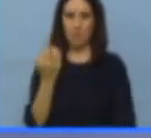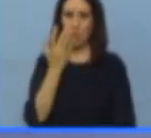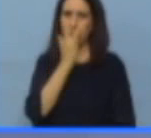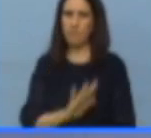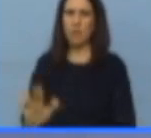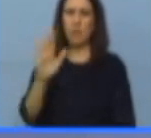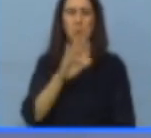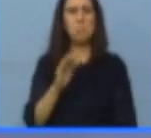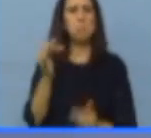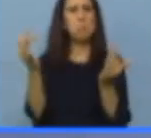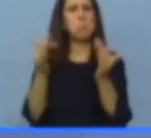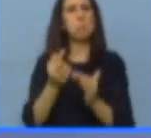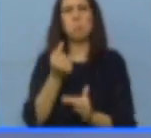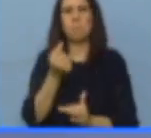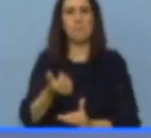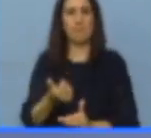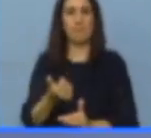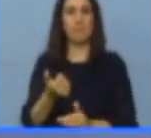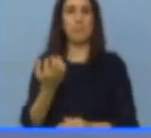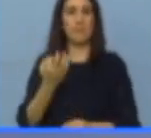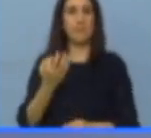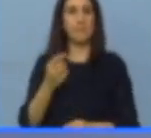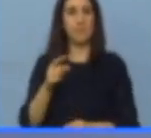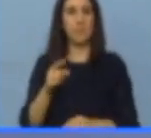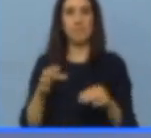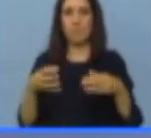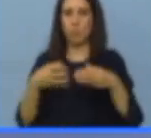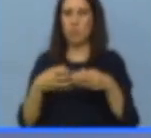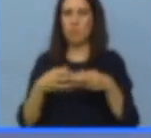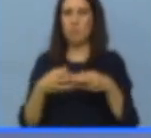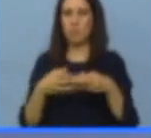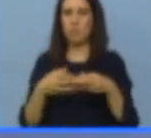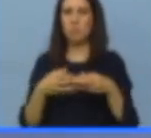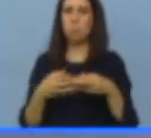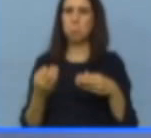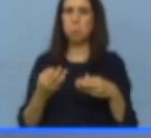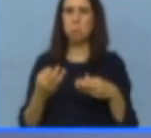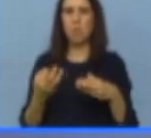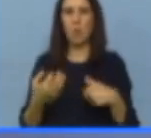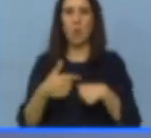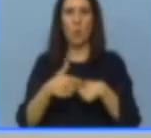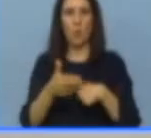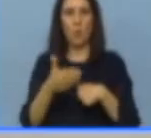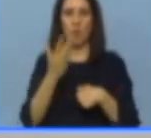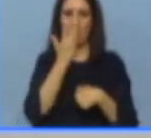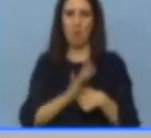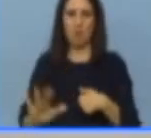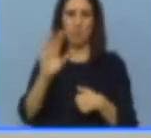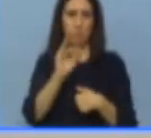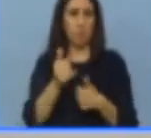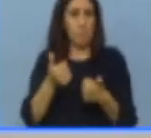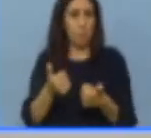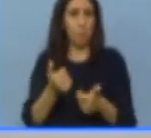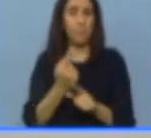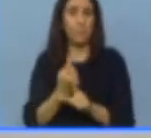já era uma presença muito residual, portanto, vê-se que a congregação está... chegou a hora da África, e é bom